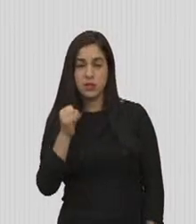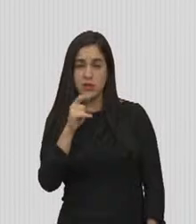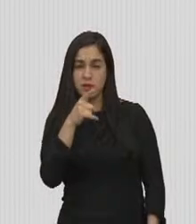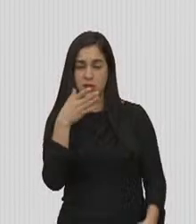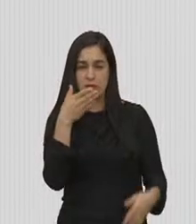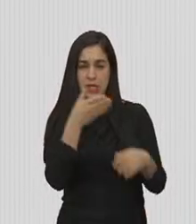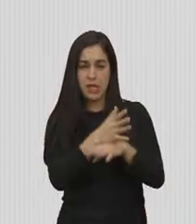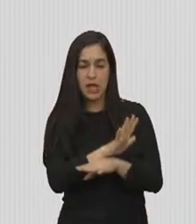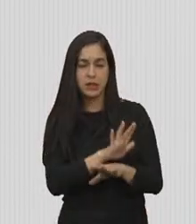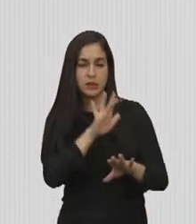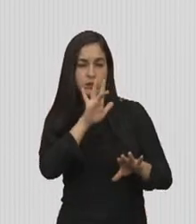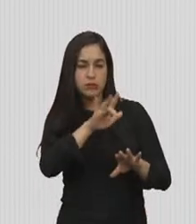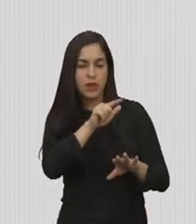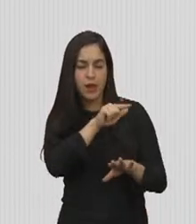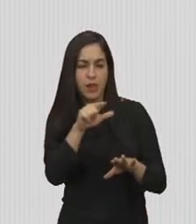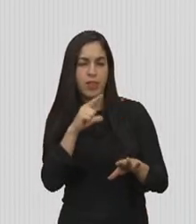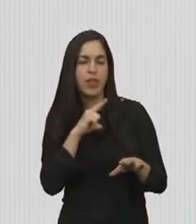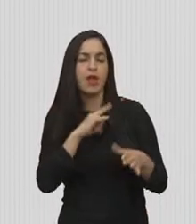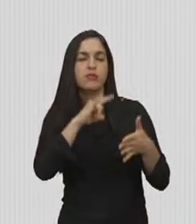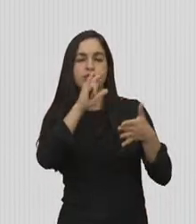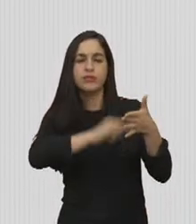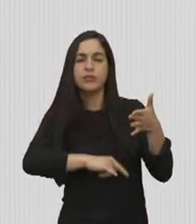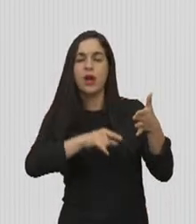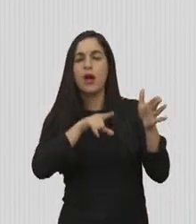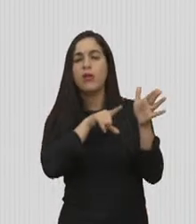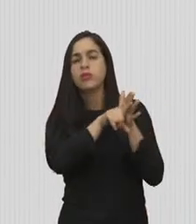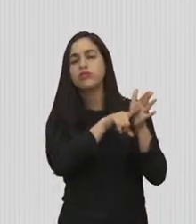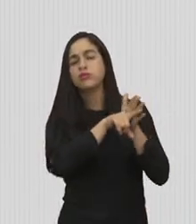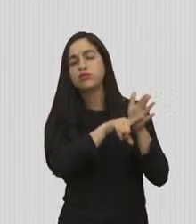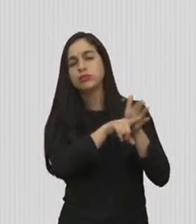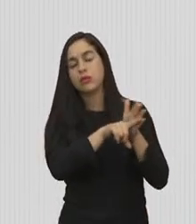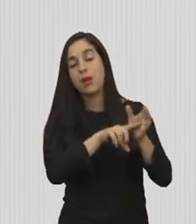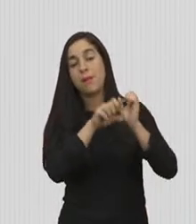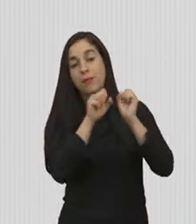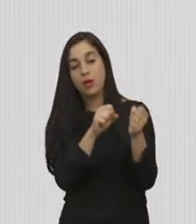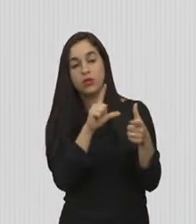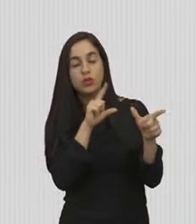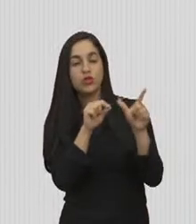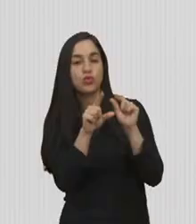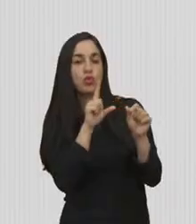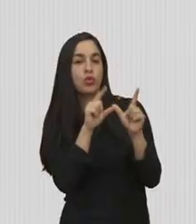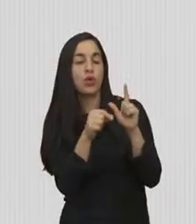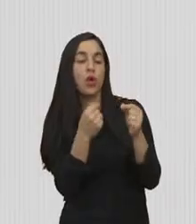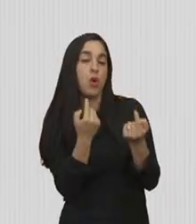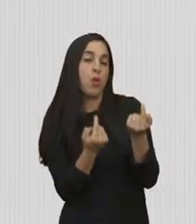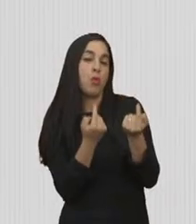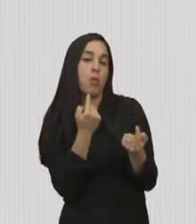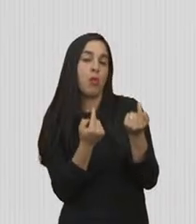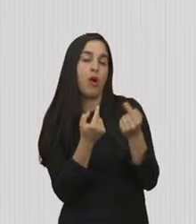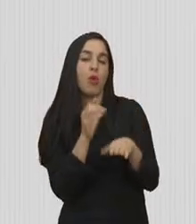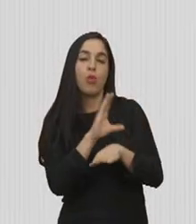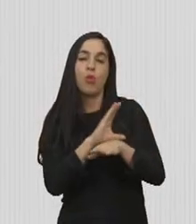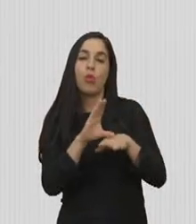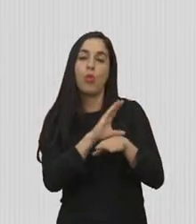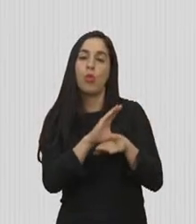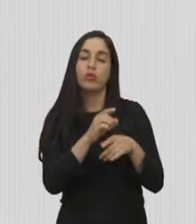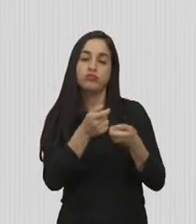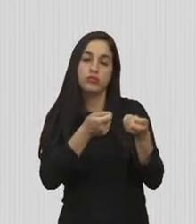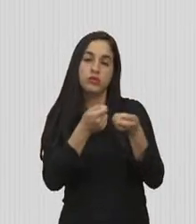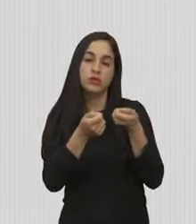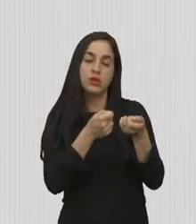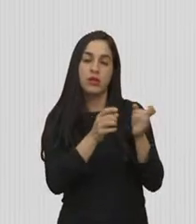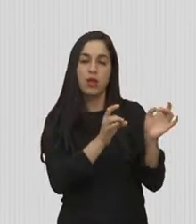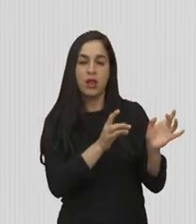encontrar um formulário. Nesse formulário, vocês podem escolher qual seria um outro possível curso na área de gestão para o